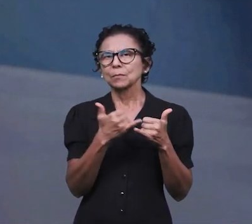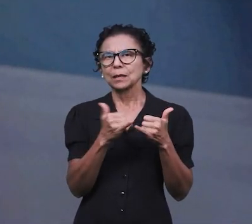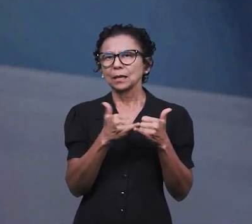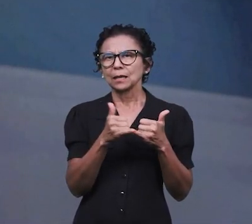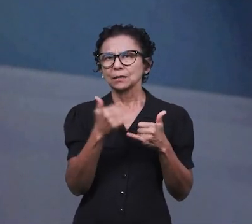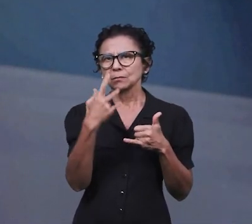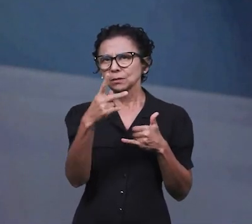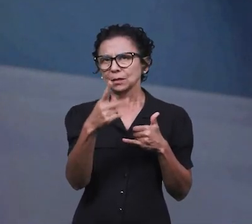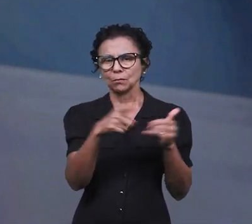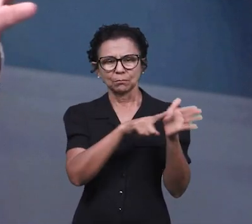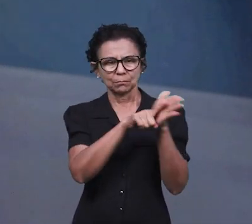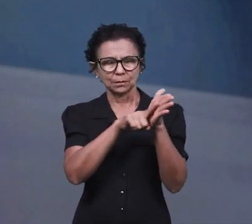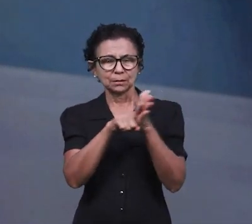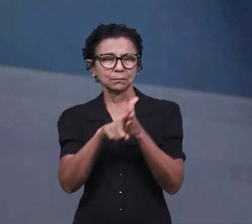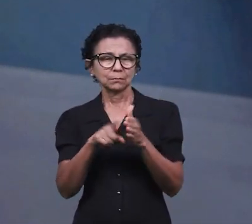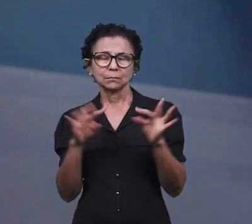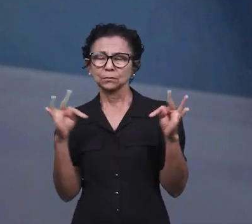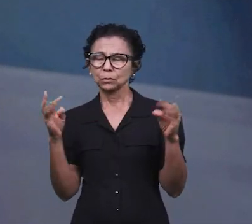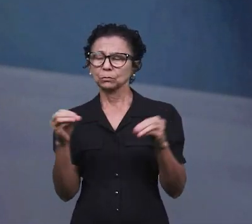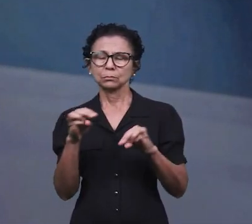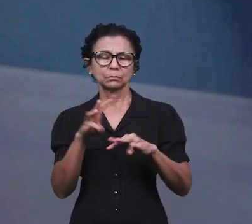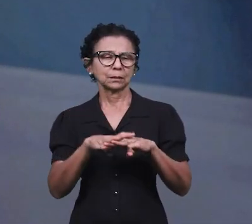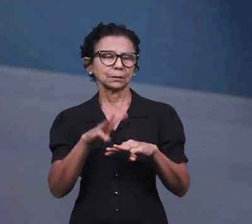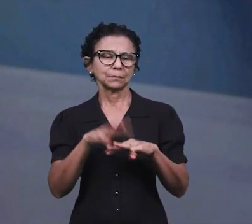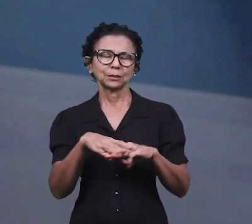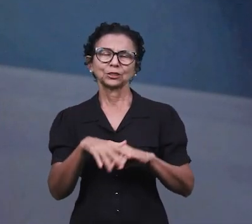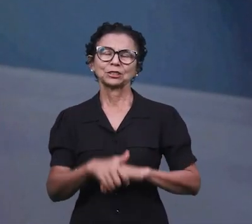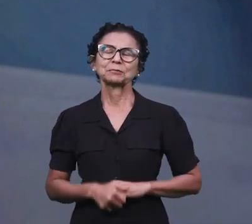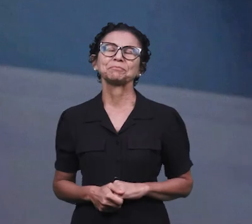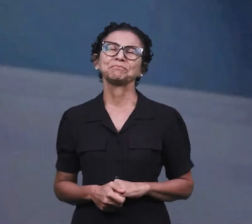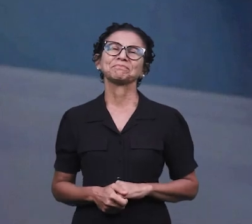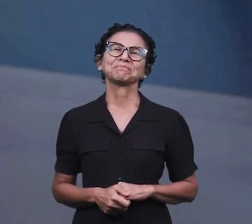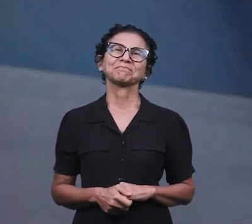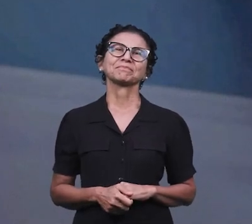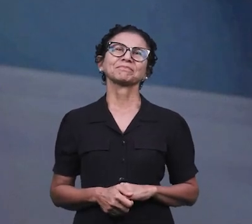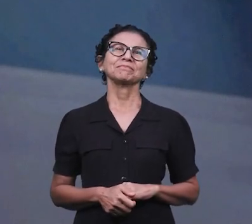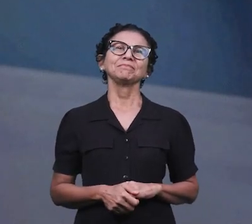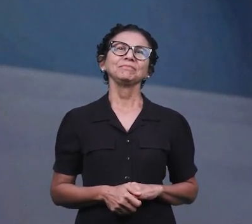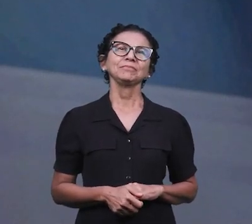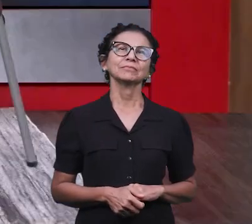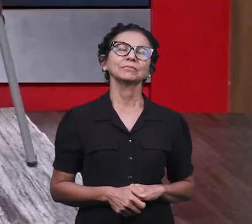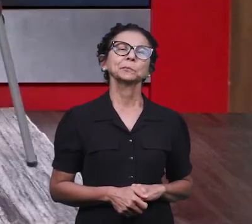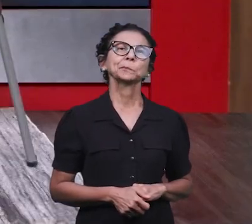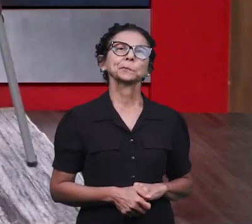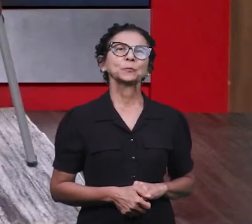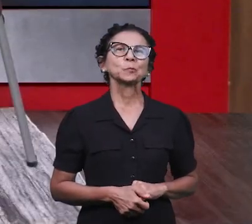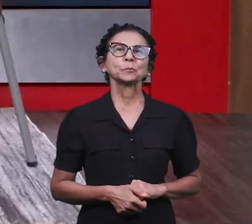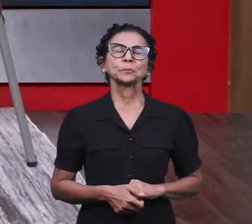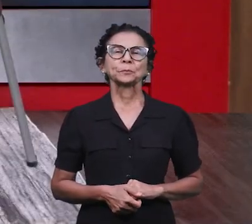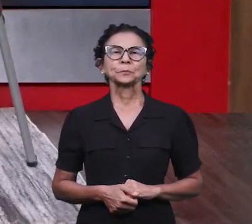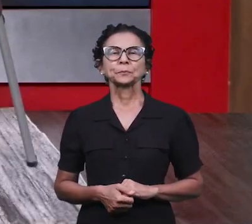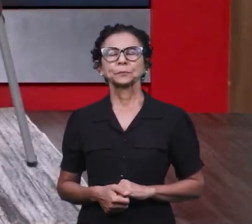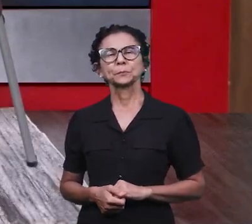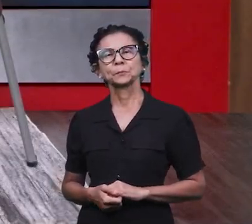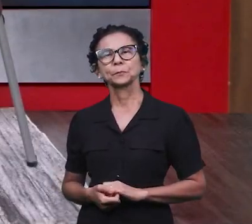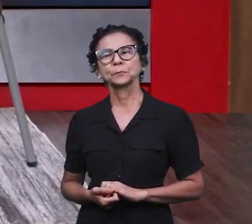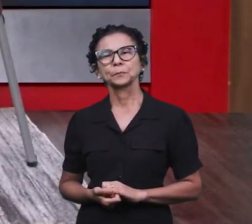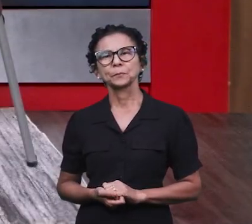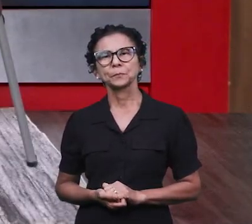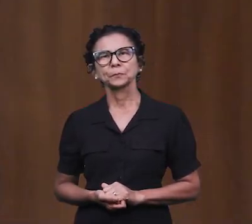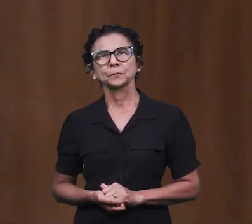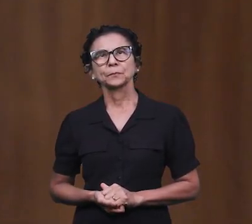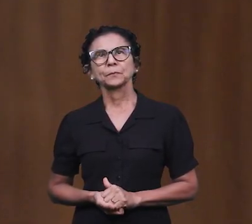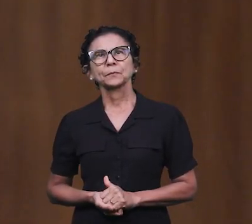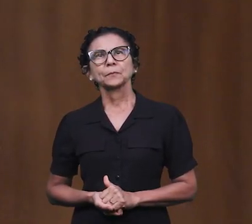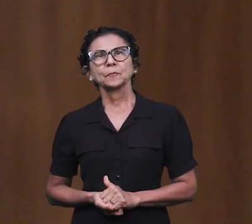está pesquisando. Então, tudo é matemática, na verdade. Tudo são modelos matemáticos. Eu vou fazer uma perguntinha a você no